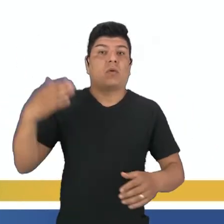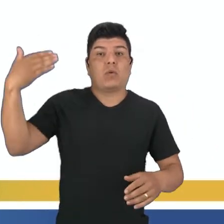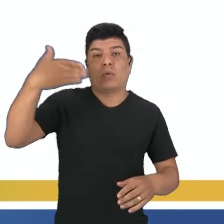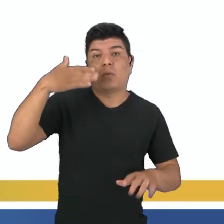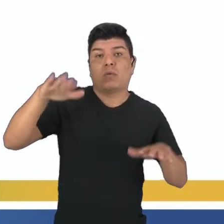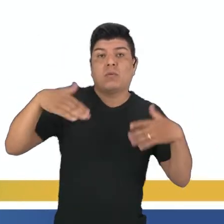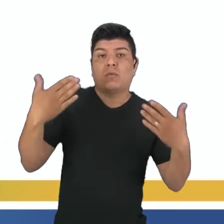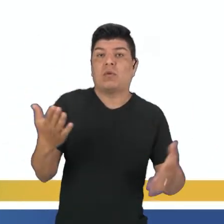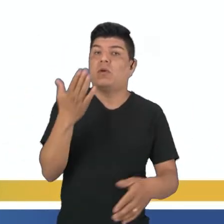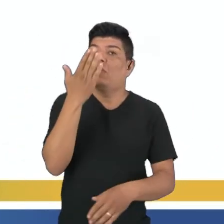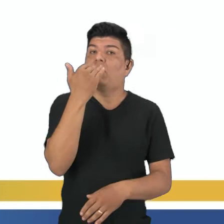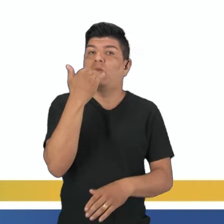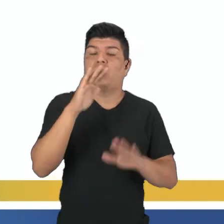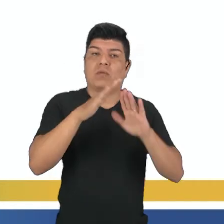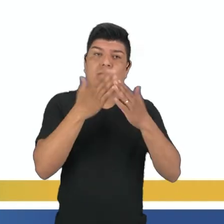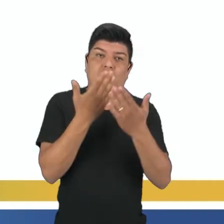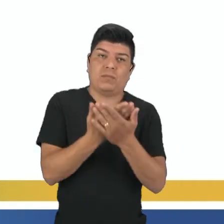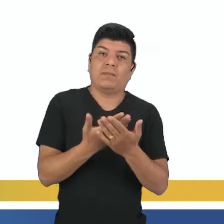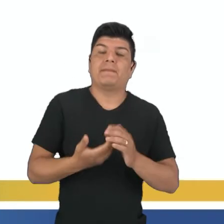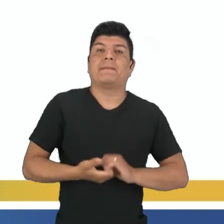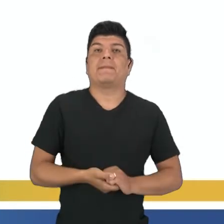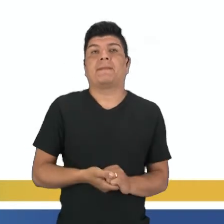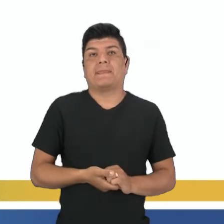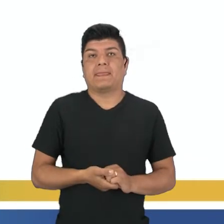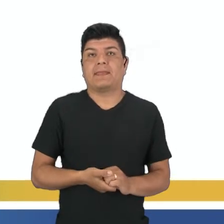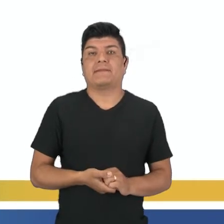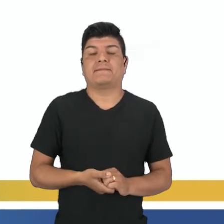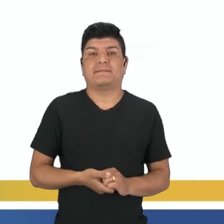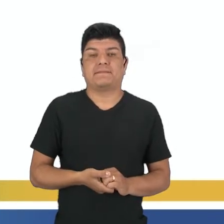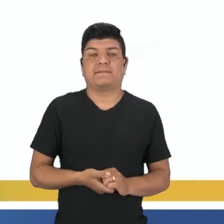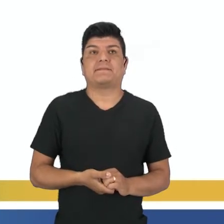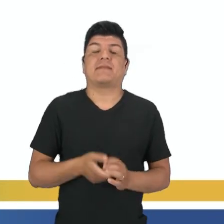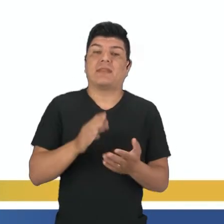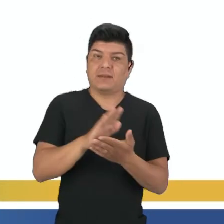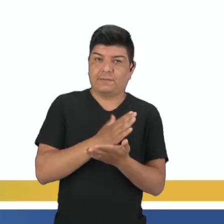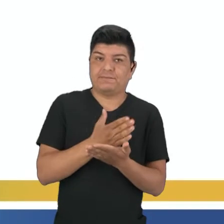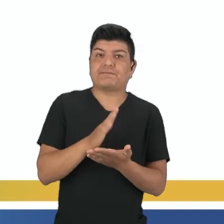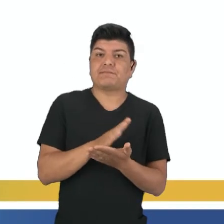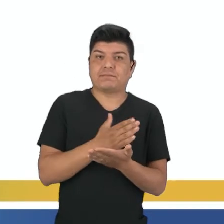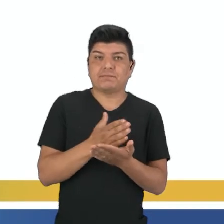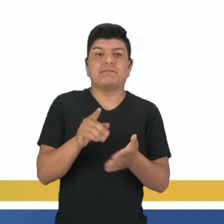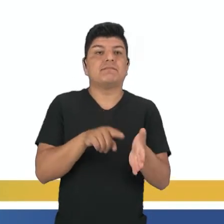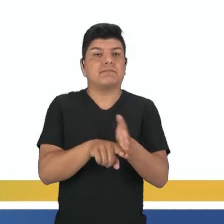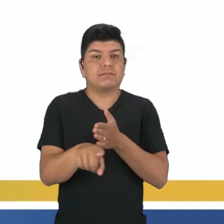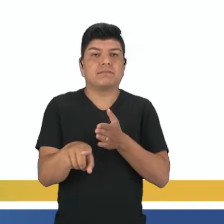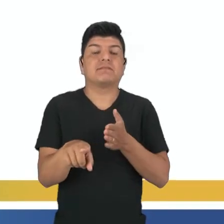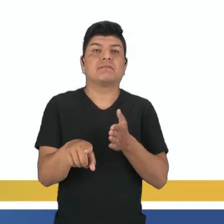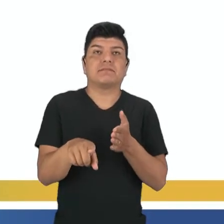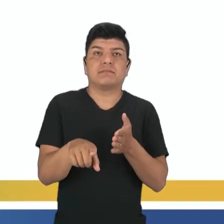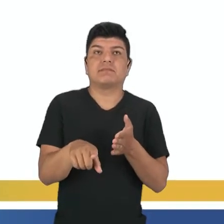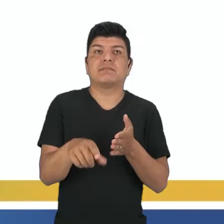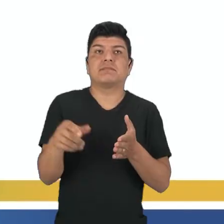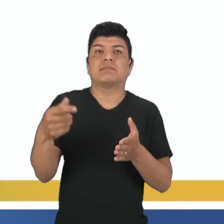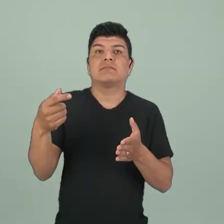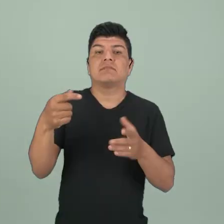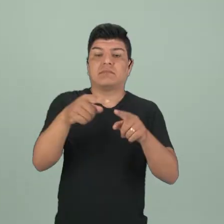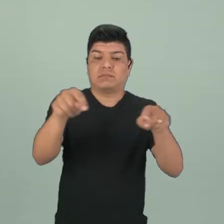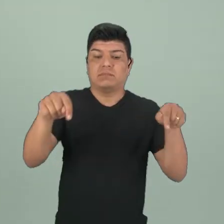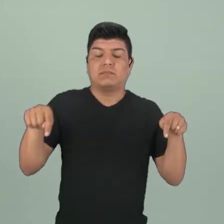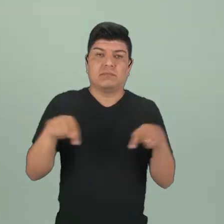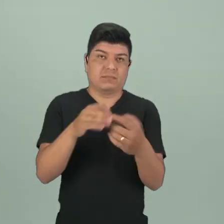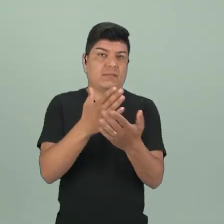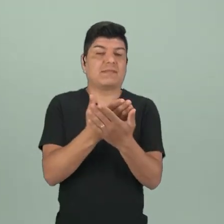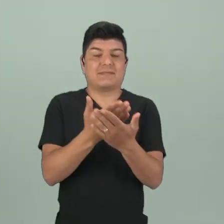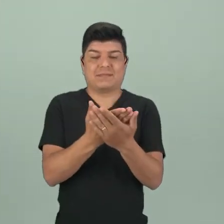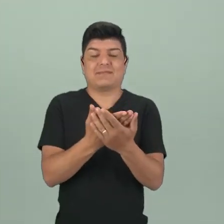frequência come, né, na escola? Então aí são algumas perguntinhas aí dentro do ambiente